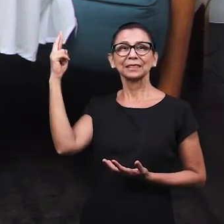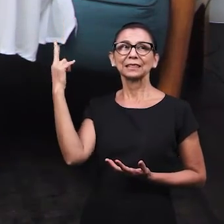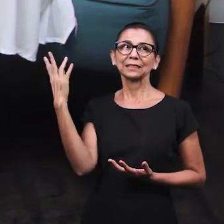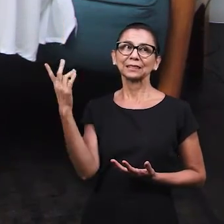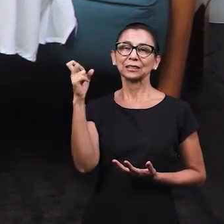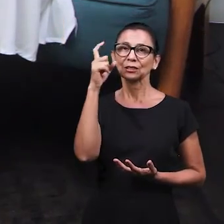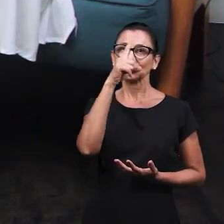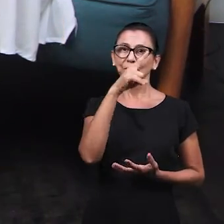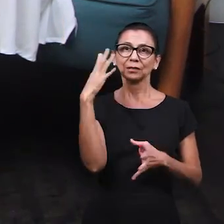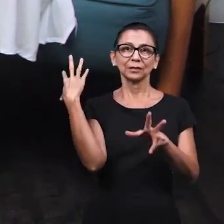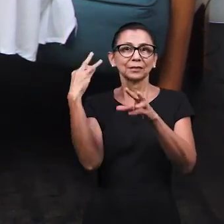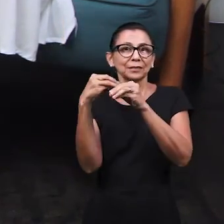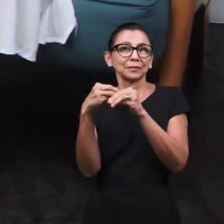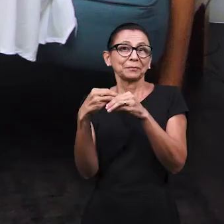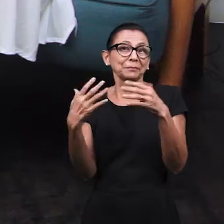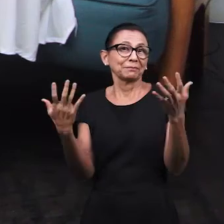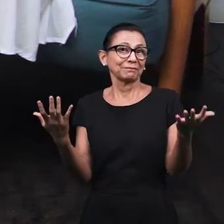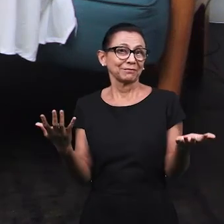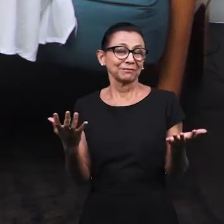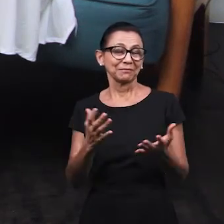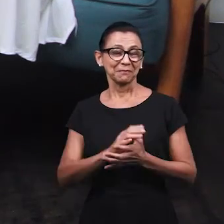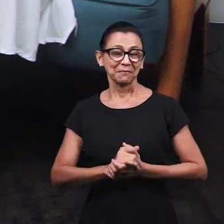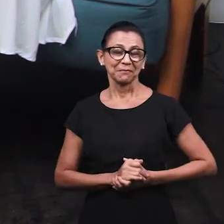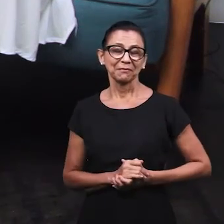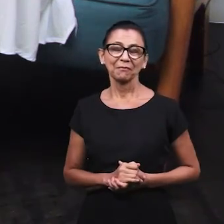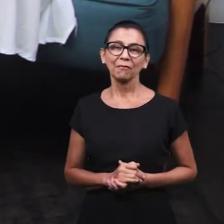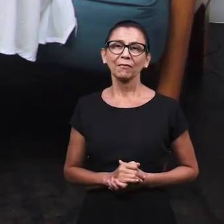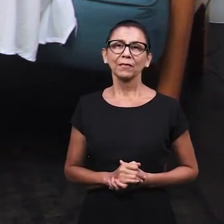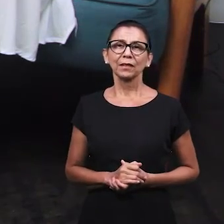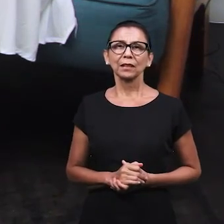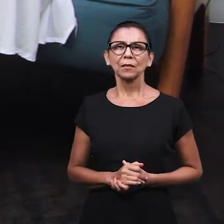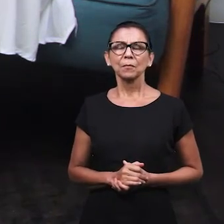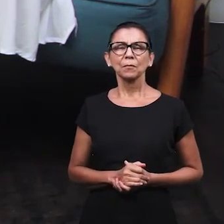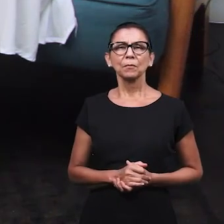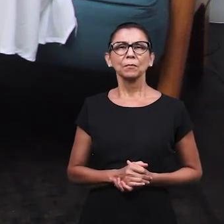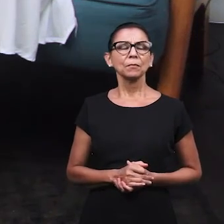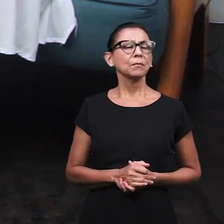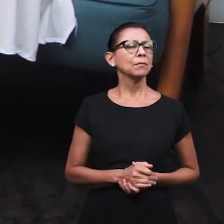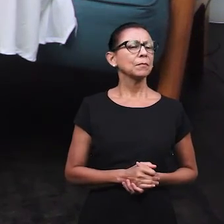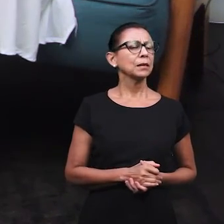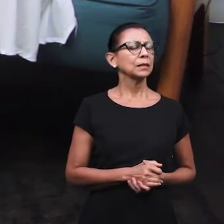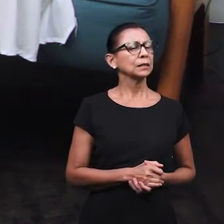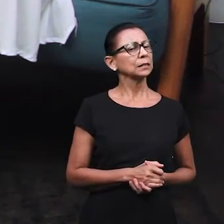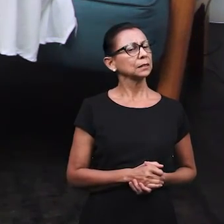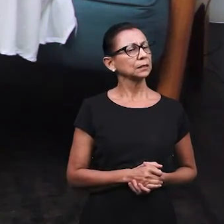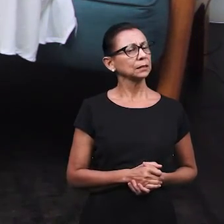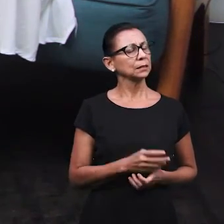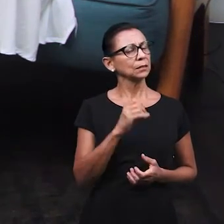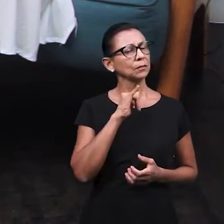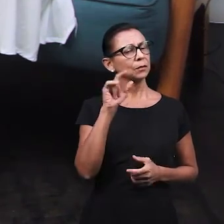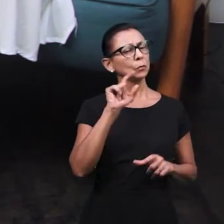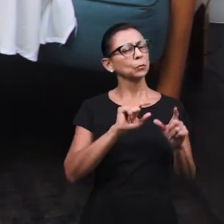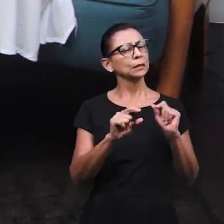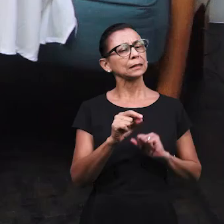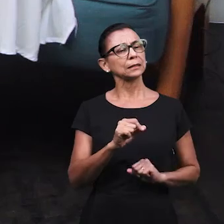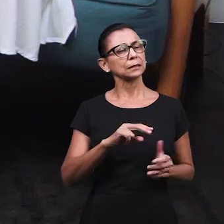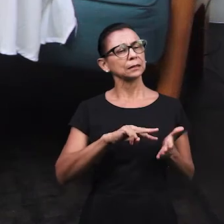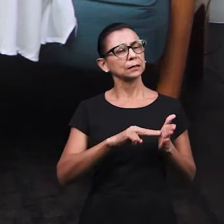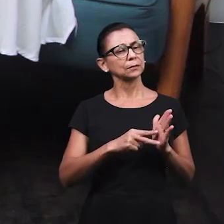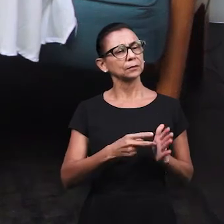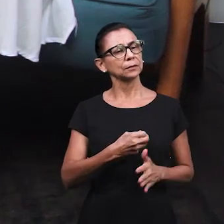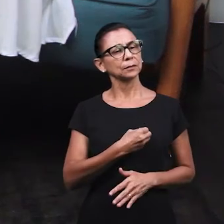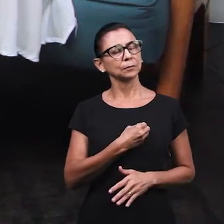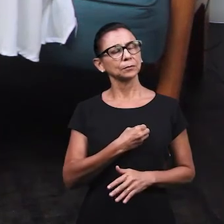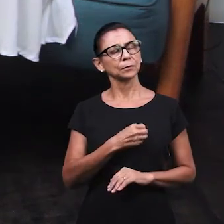falar de maneira tão resumida. Mas fala para o nosso público o que é para você participar da Missão